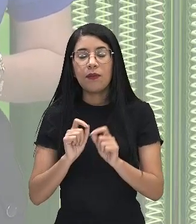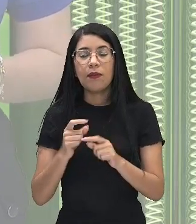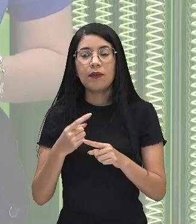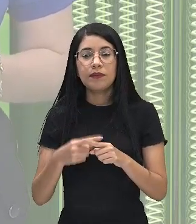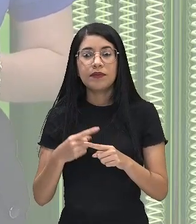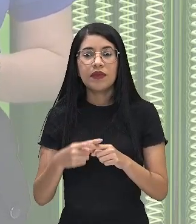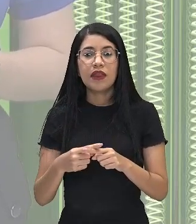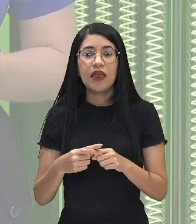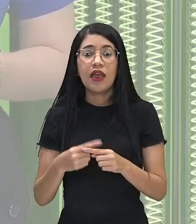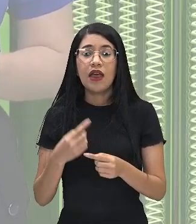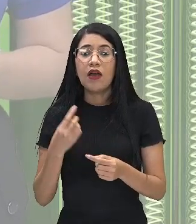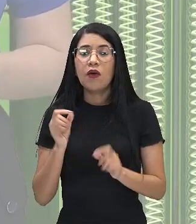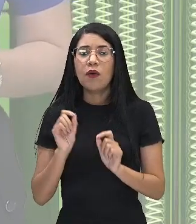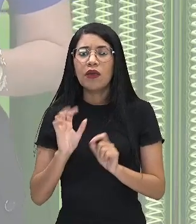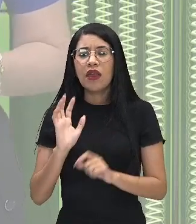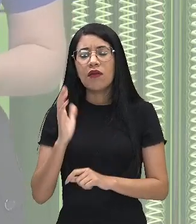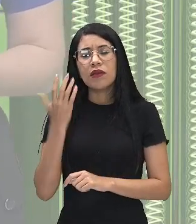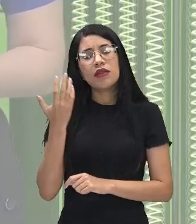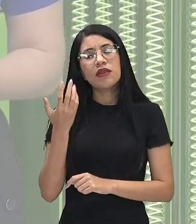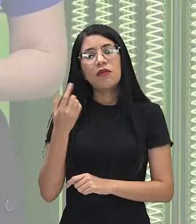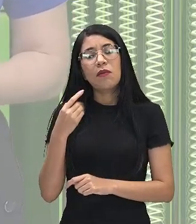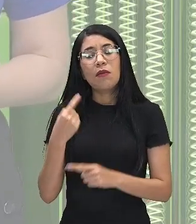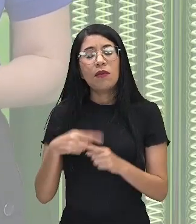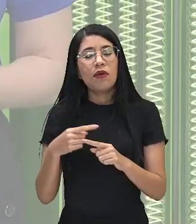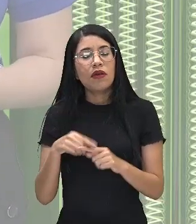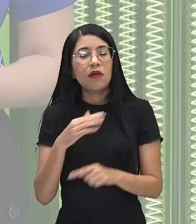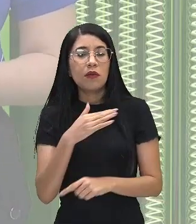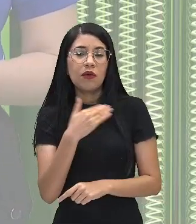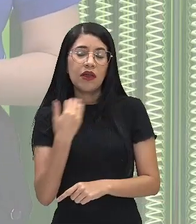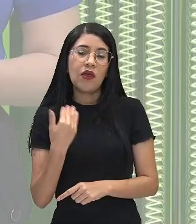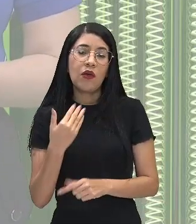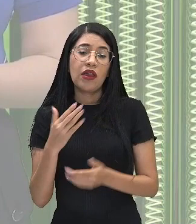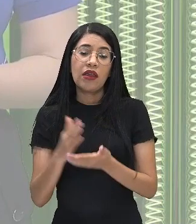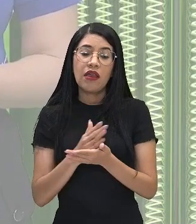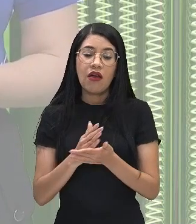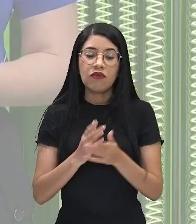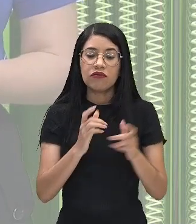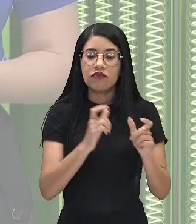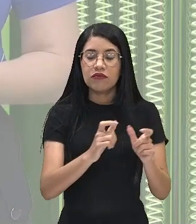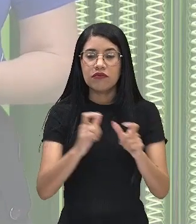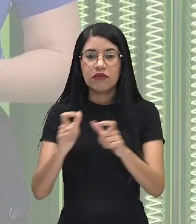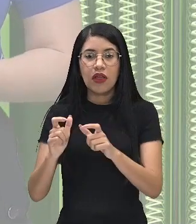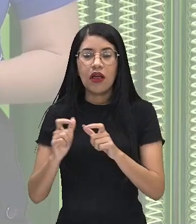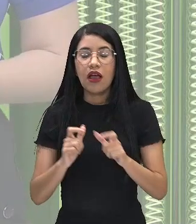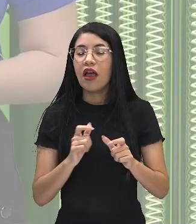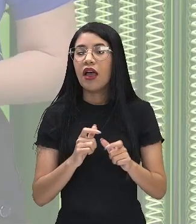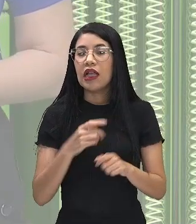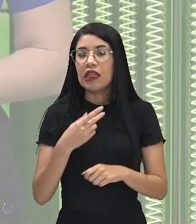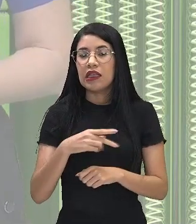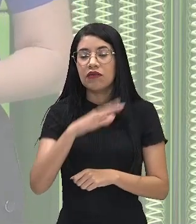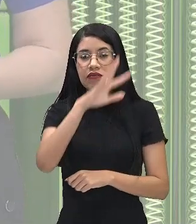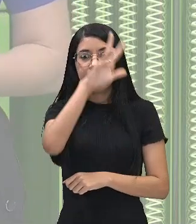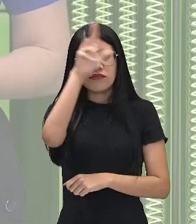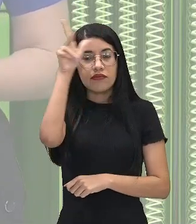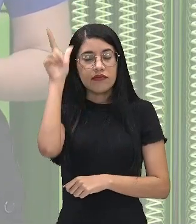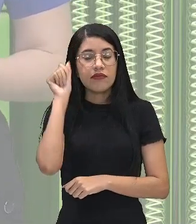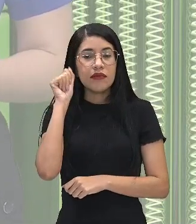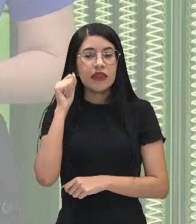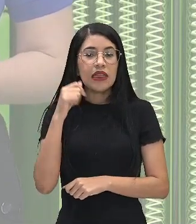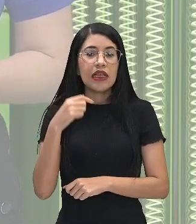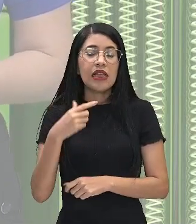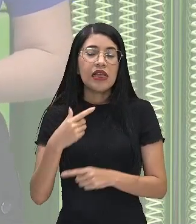Justamente para saber a causa da morte, porque em determinadas regiões do nosso estado, do Amazonas, nós